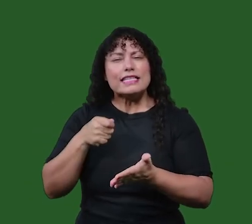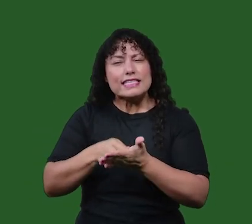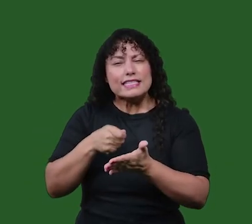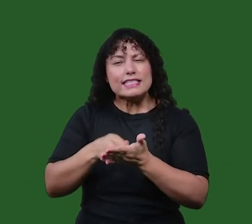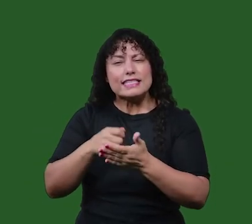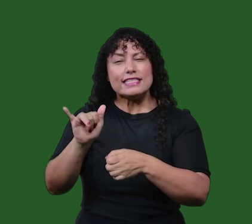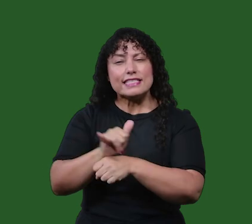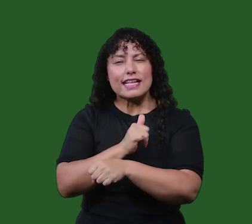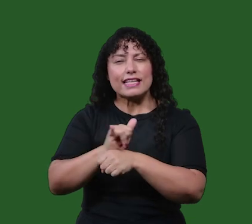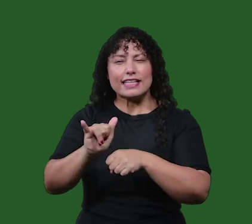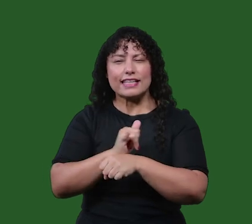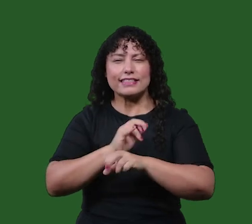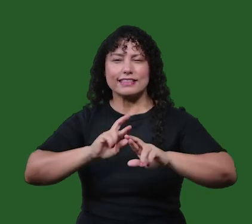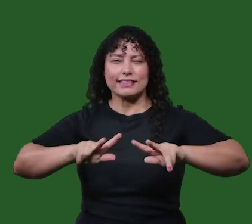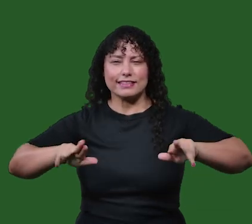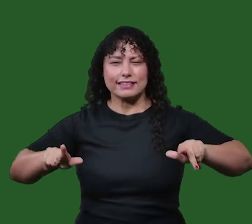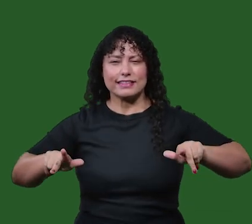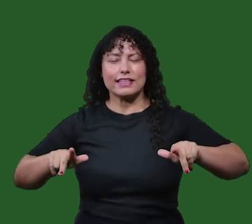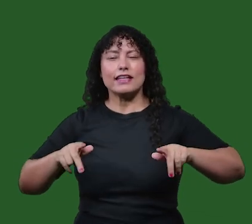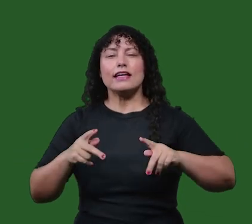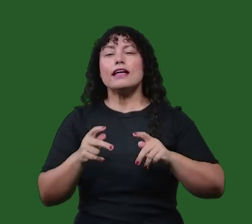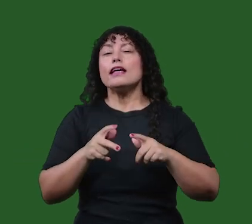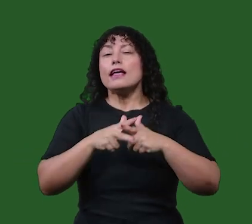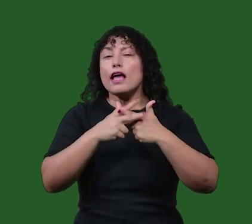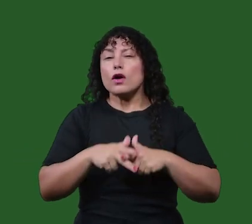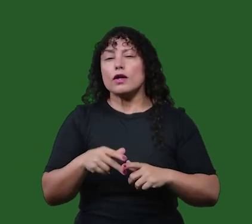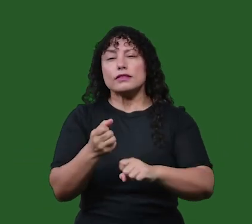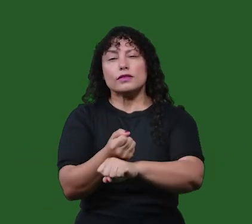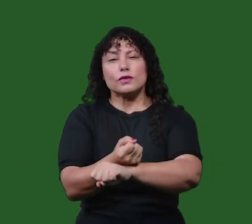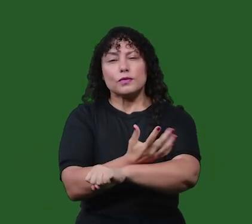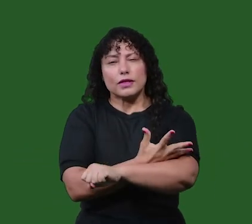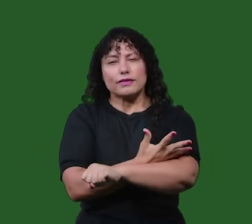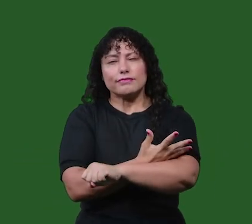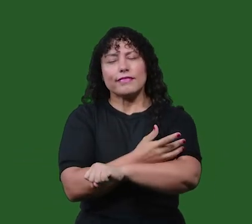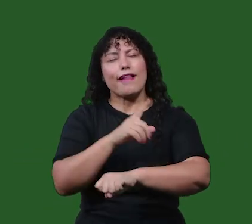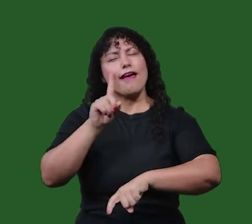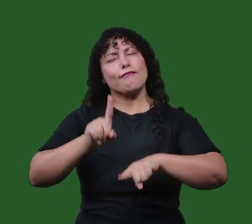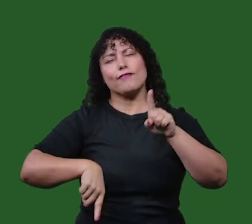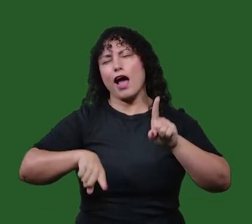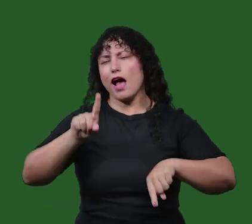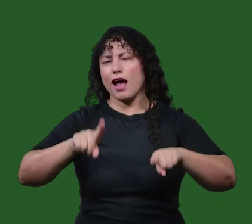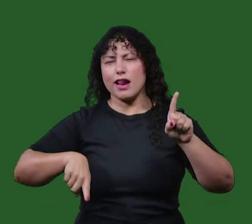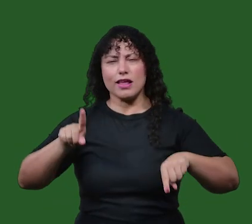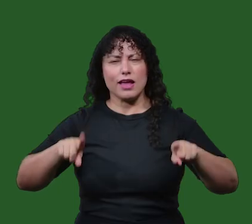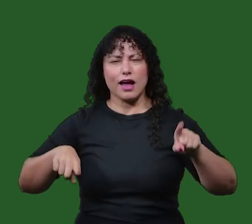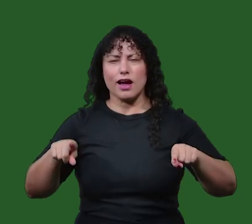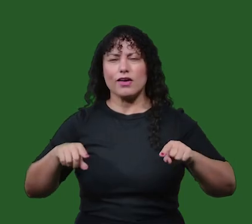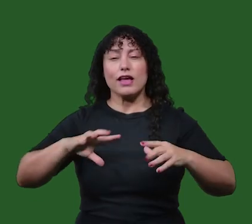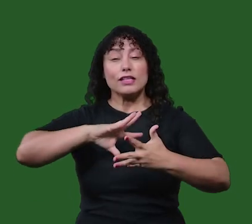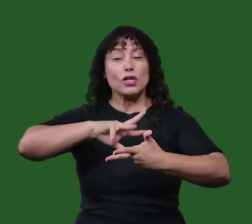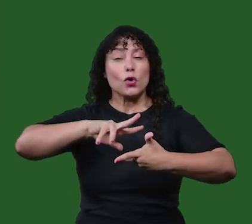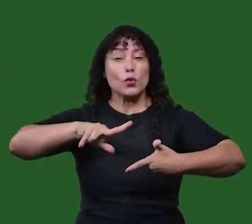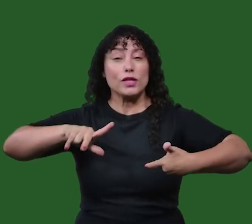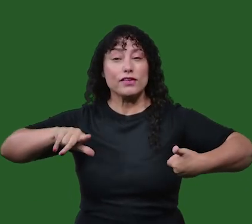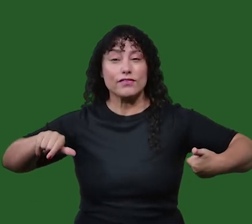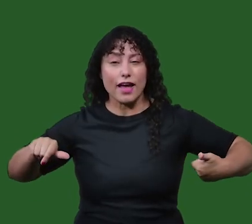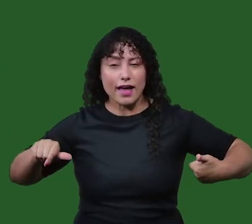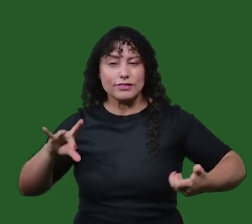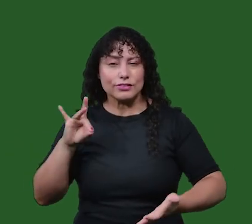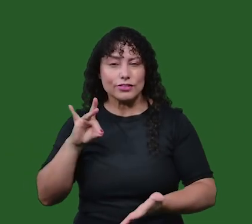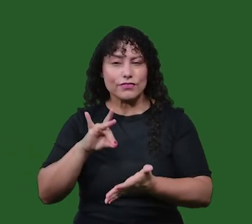isso exige estratégias diferenciadas e a regulação emocional ela é muito variável. Então, esse é o